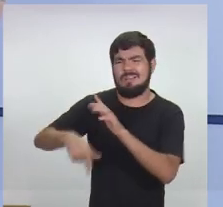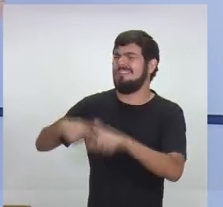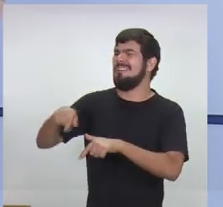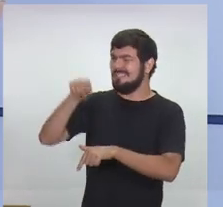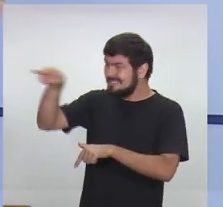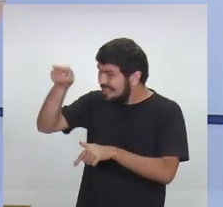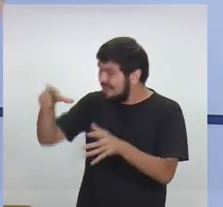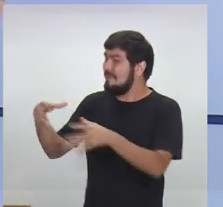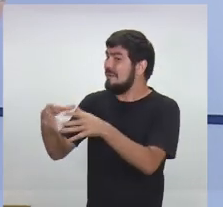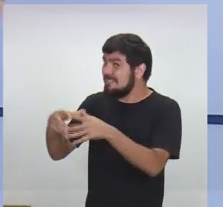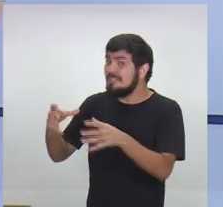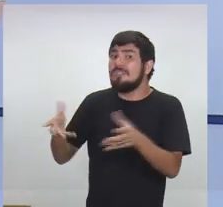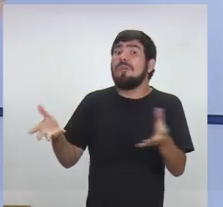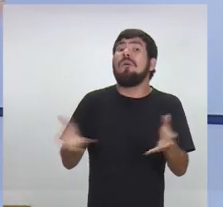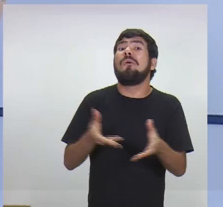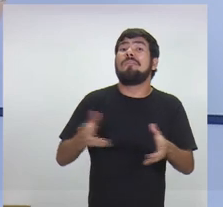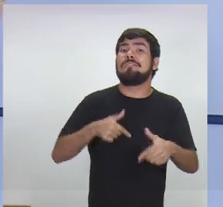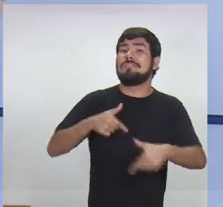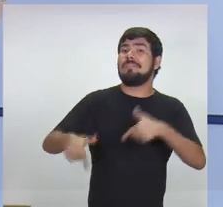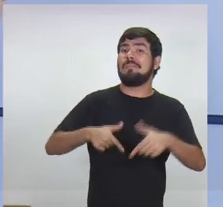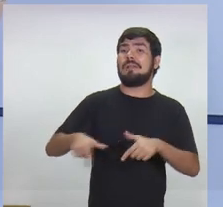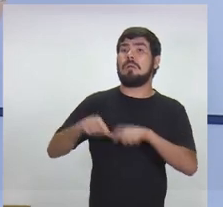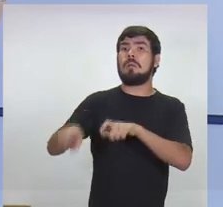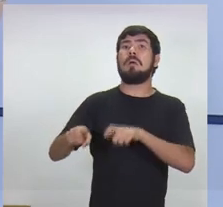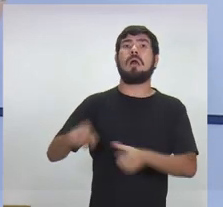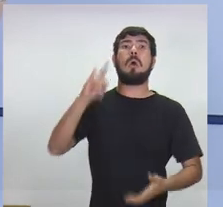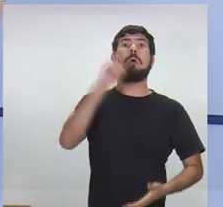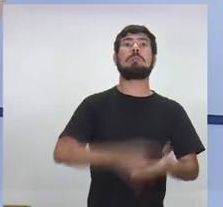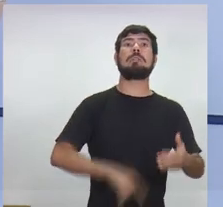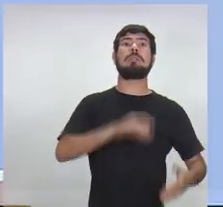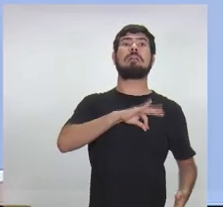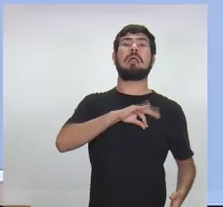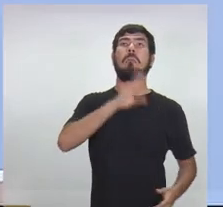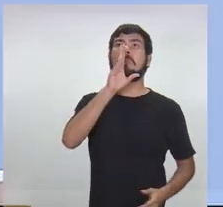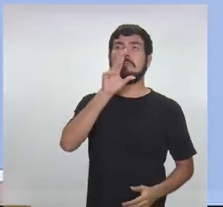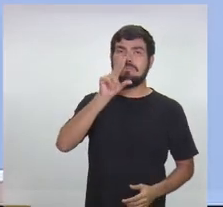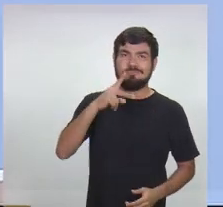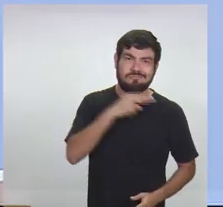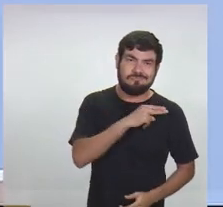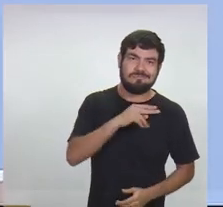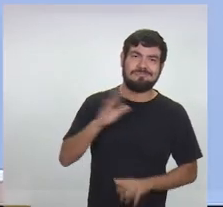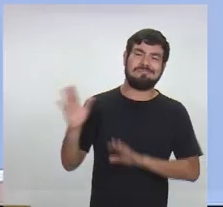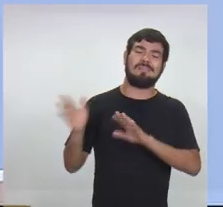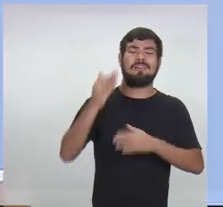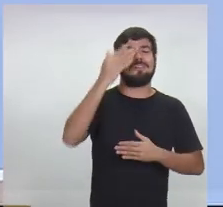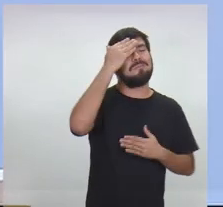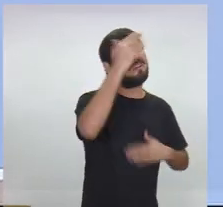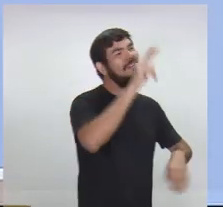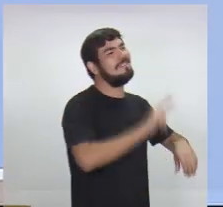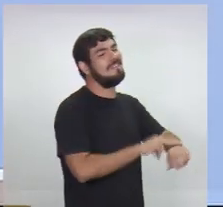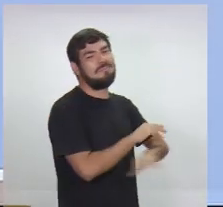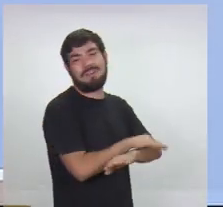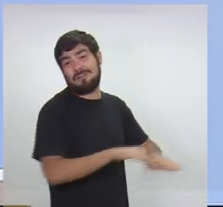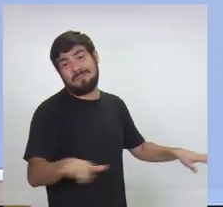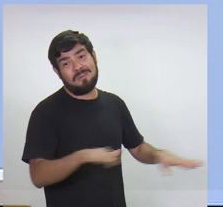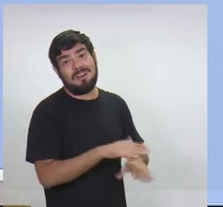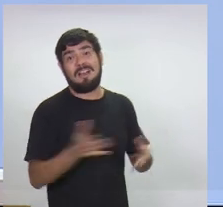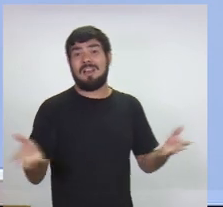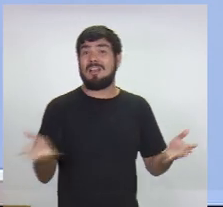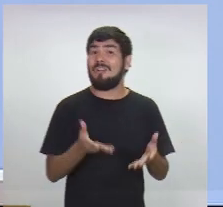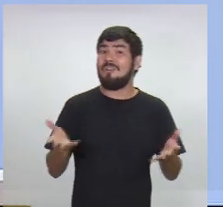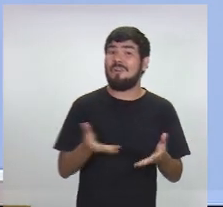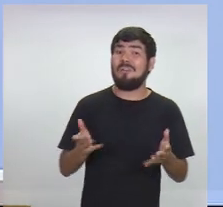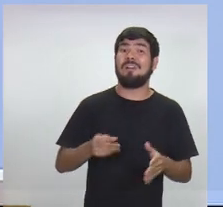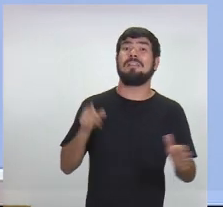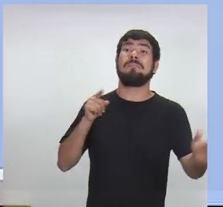trabalhador rural pode ser contratado tem a receber apenas fui obrigado a candidata seu tempo acabou agora a gente vai passar para a